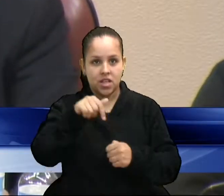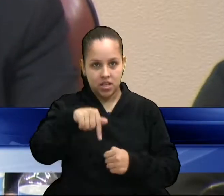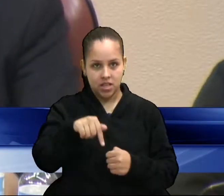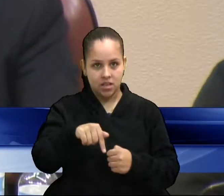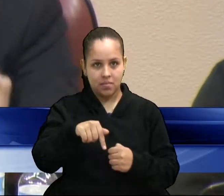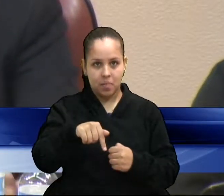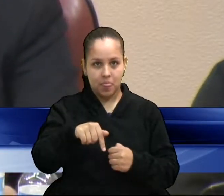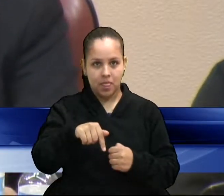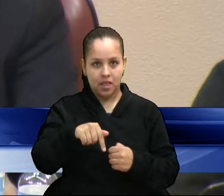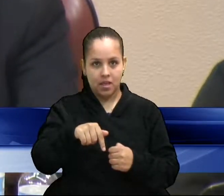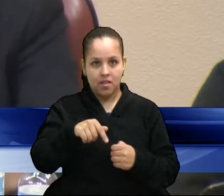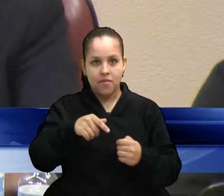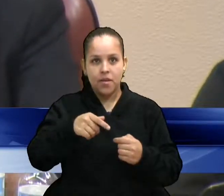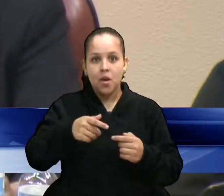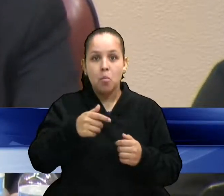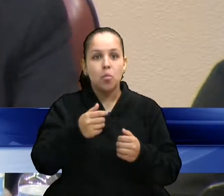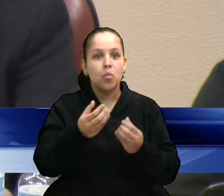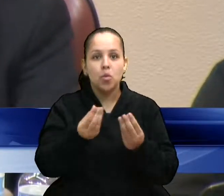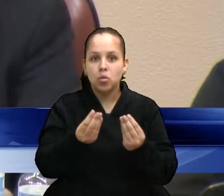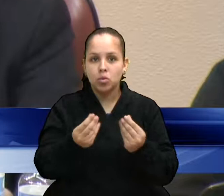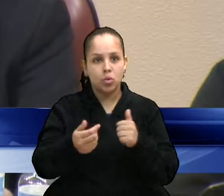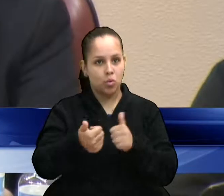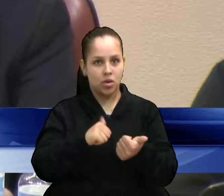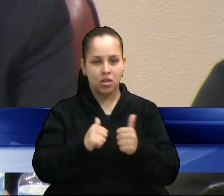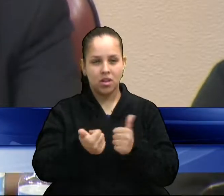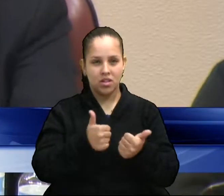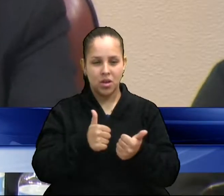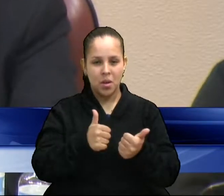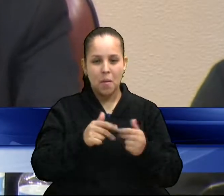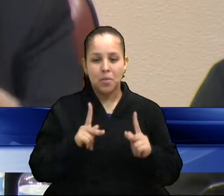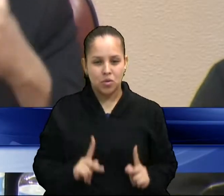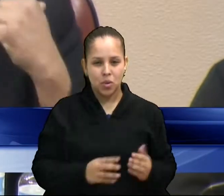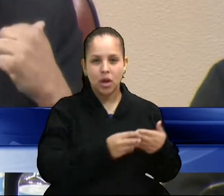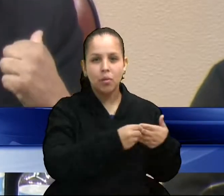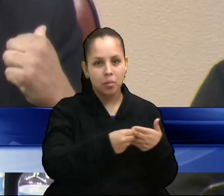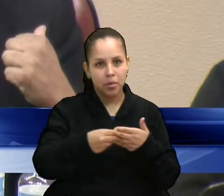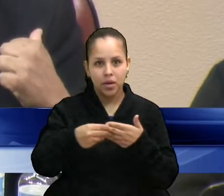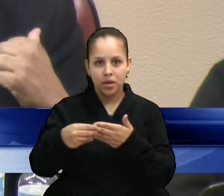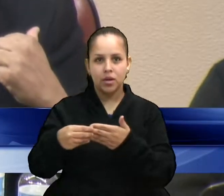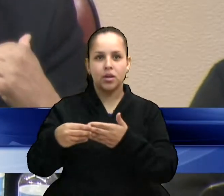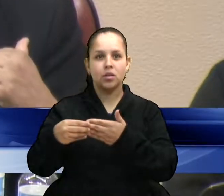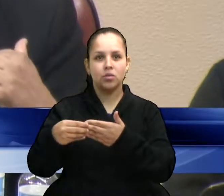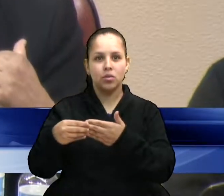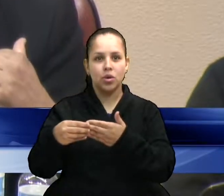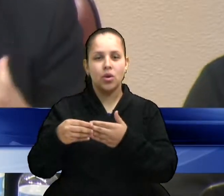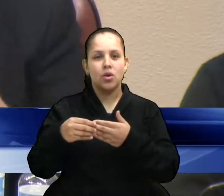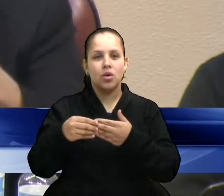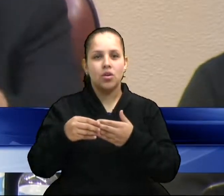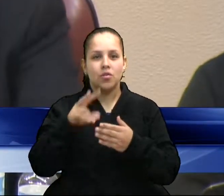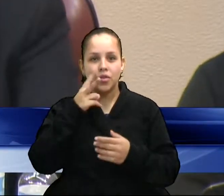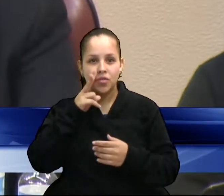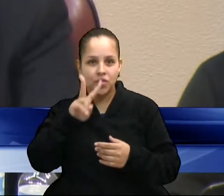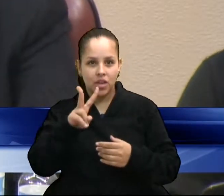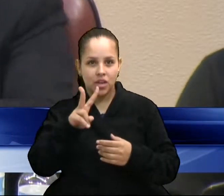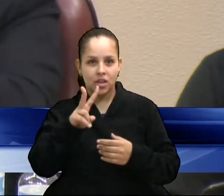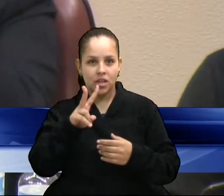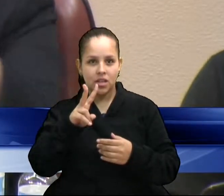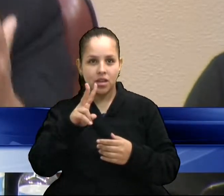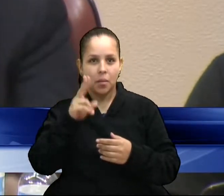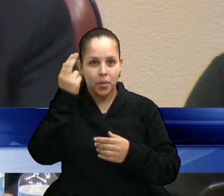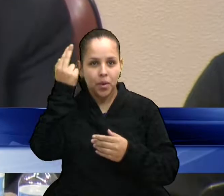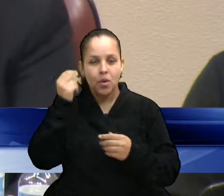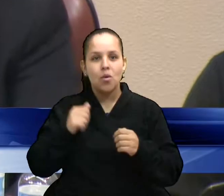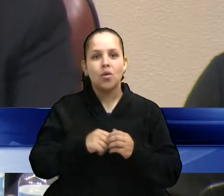nossa luta e a nossa missão aqui na cidade de Caxias, sabe que a gente lançou no mês de abril uma audiência pública, que essa casa